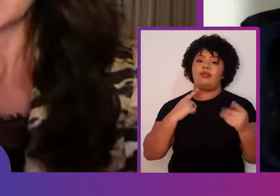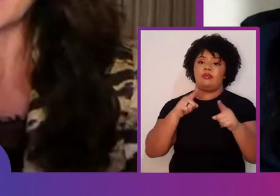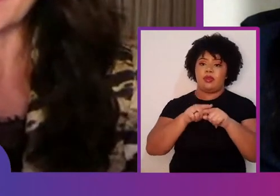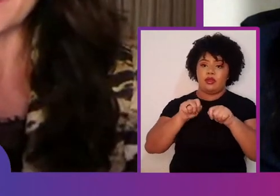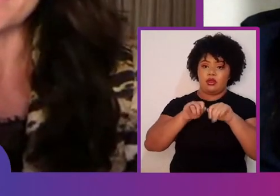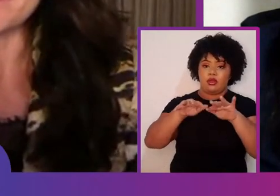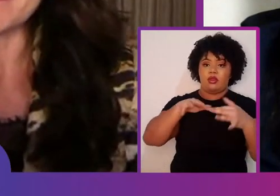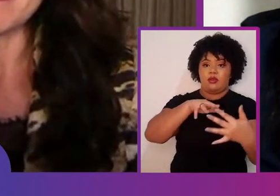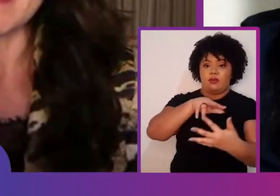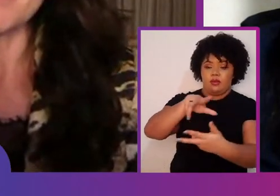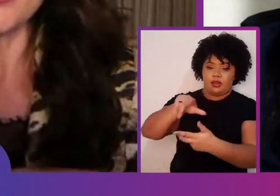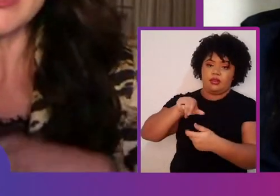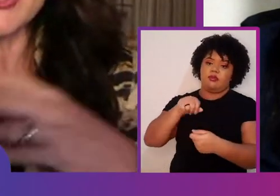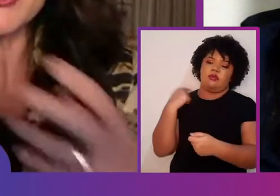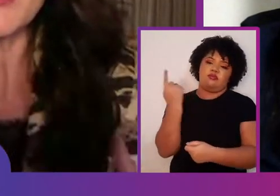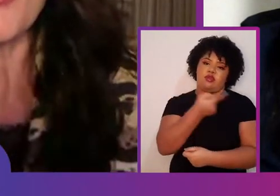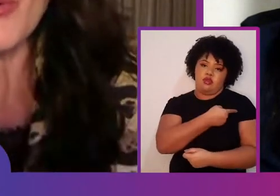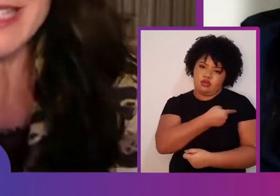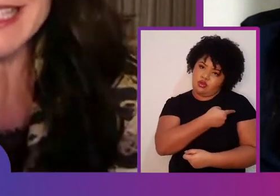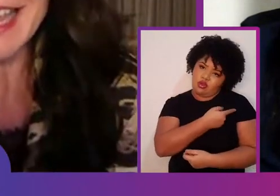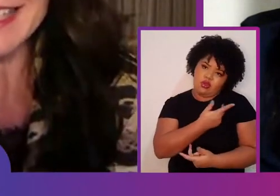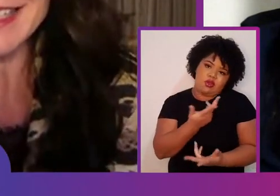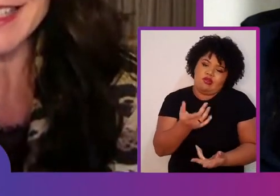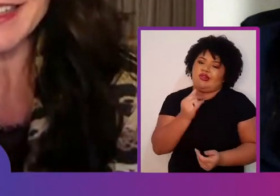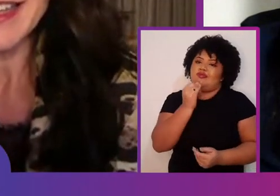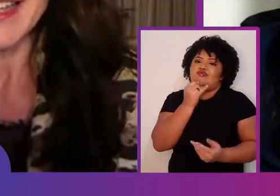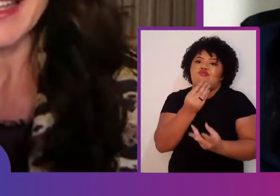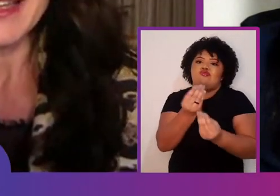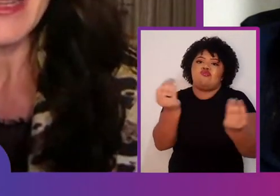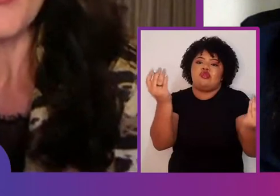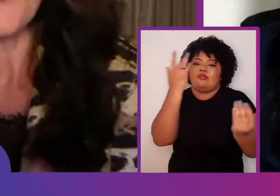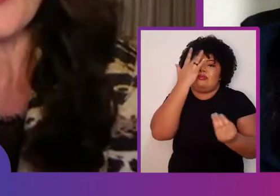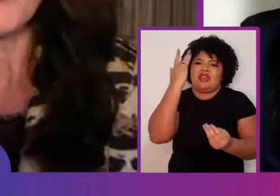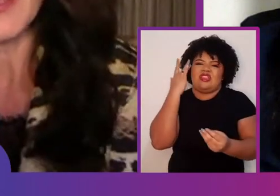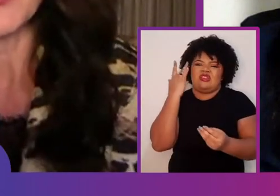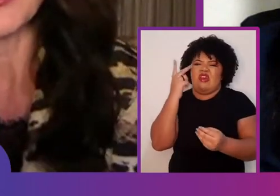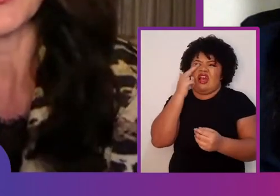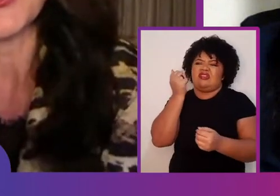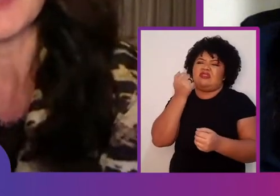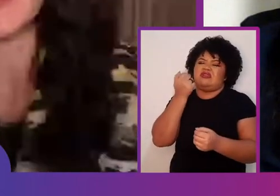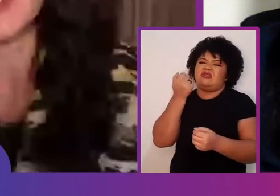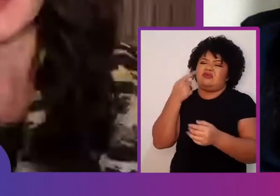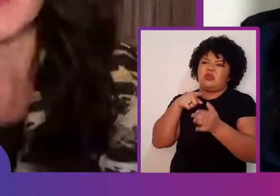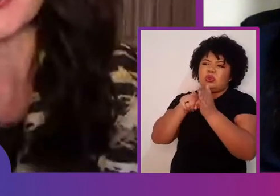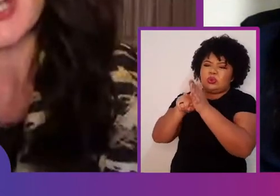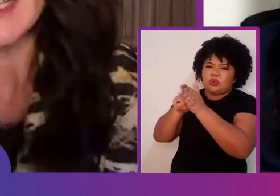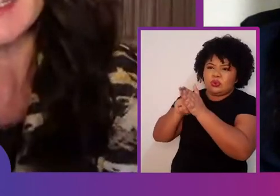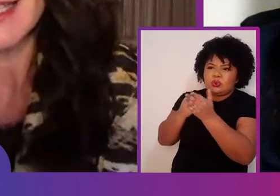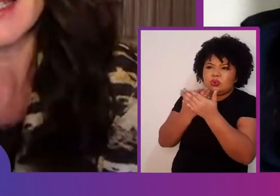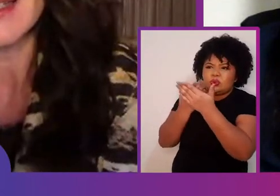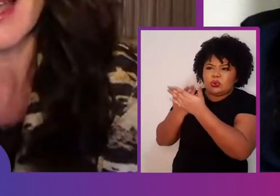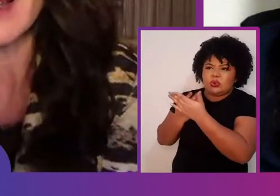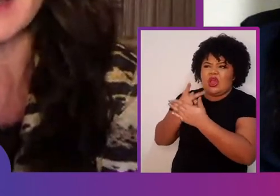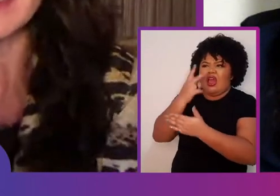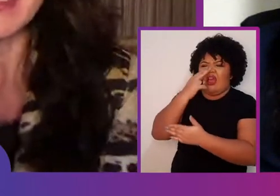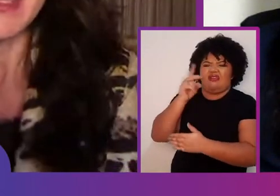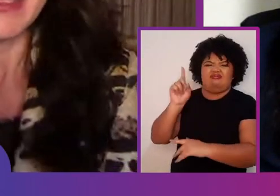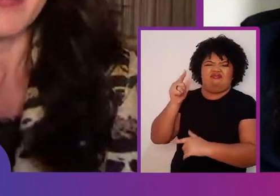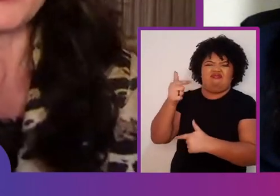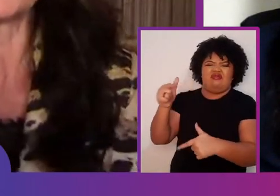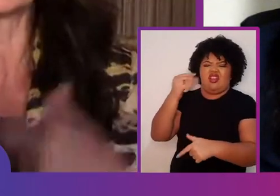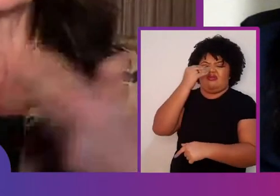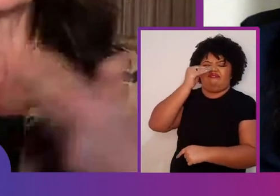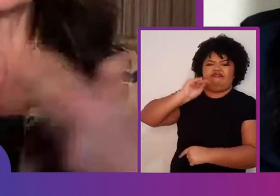nós. Muita gente negou a ciência, negou o fato de que a gente está vivendo uma emergência sanitária,